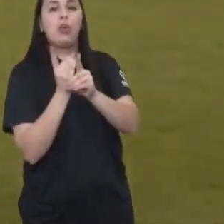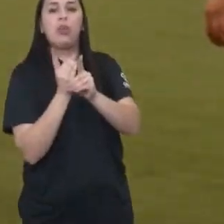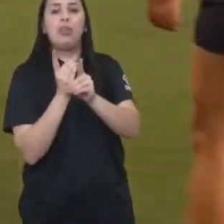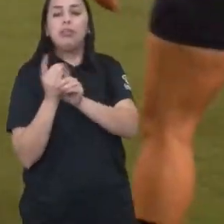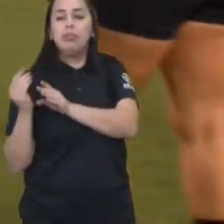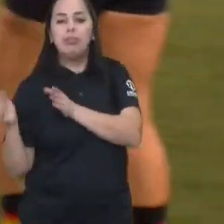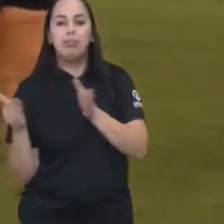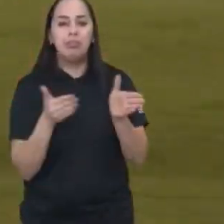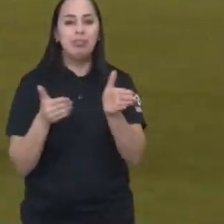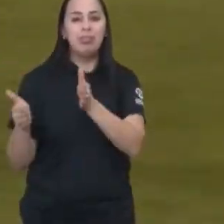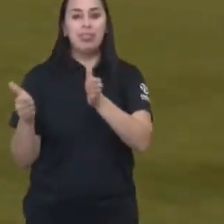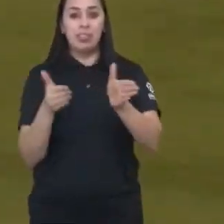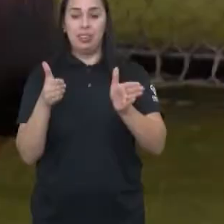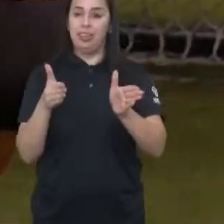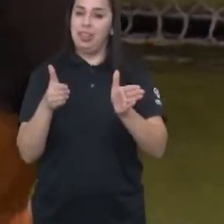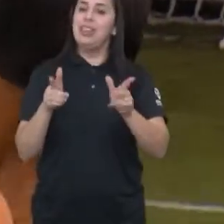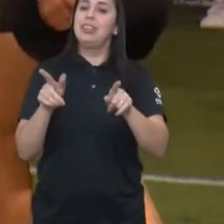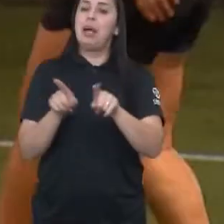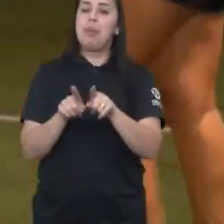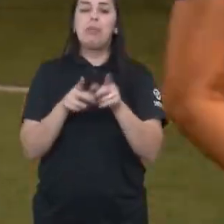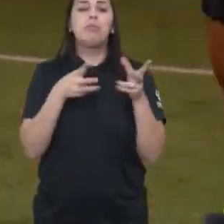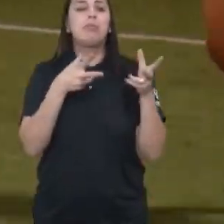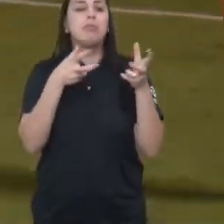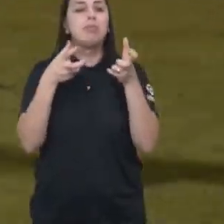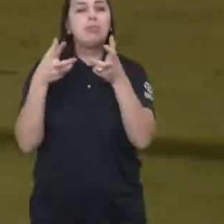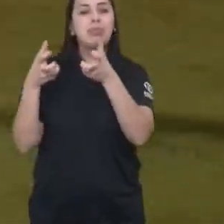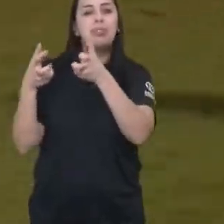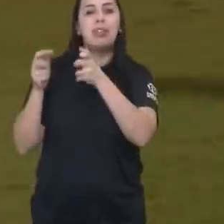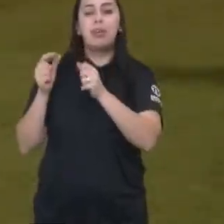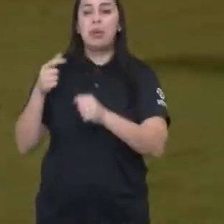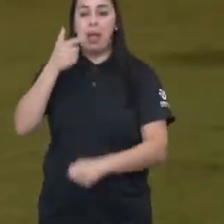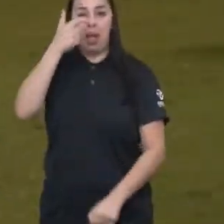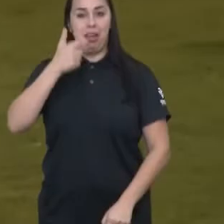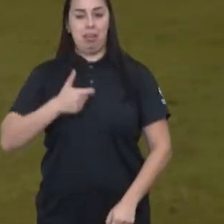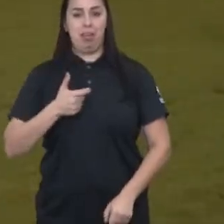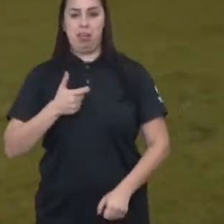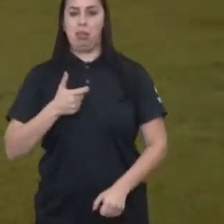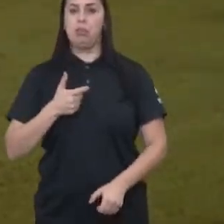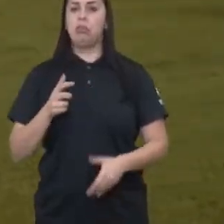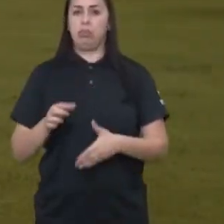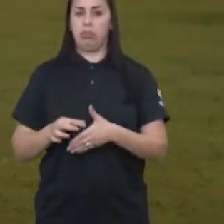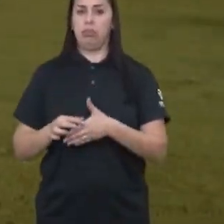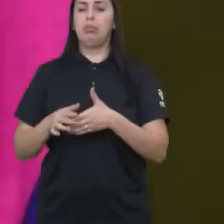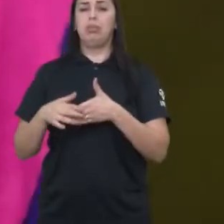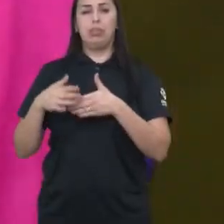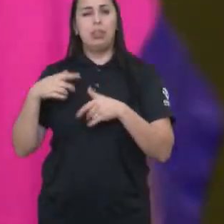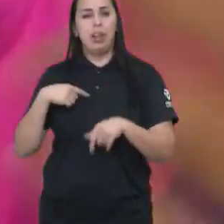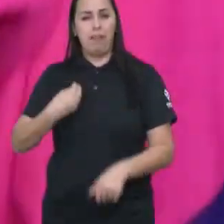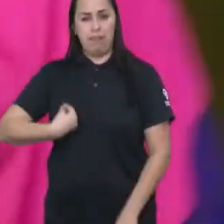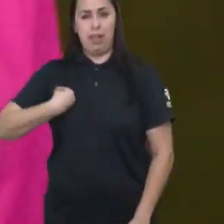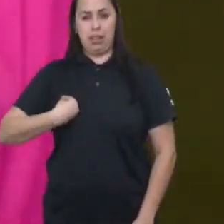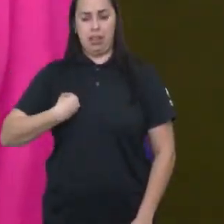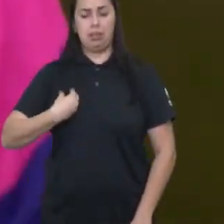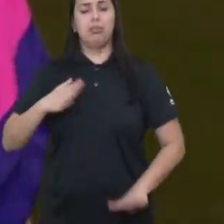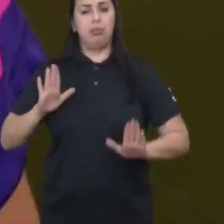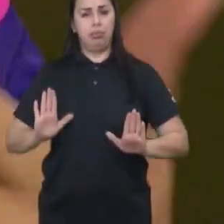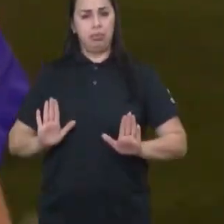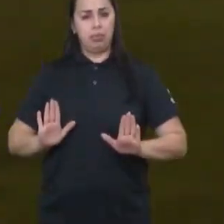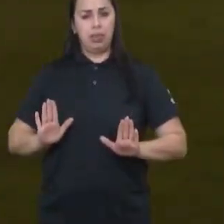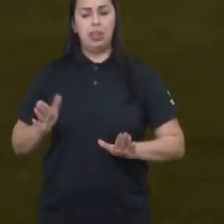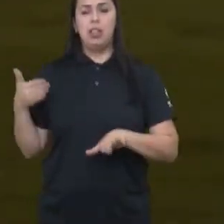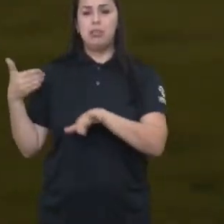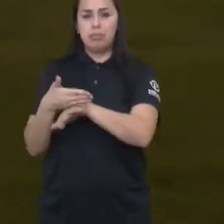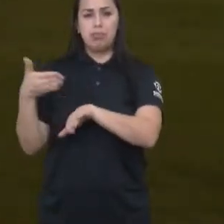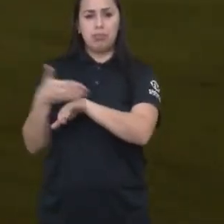encontrou seu caminho e mais que isso percebeu a necessidade de ser jogadora titular e sua vida toda semana ela